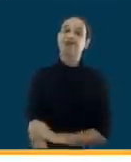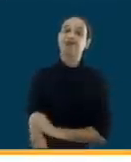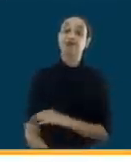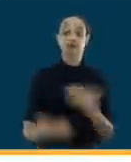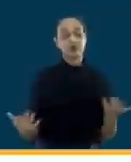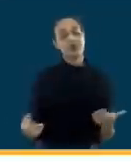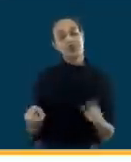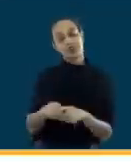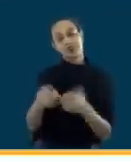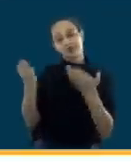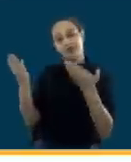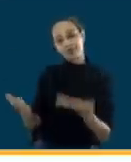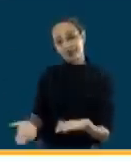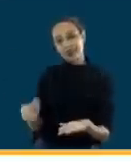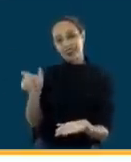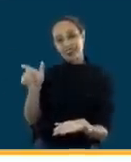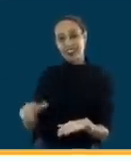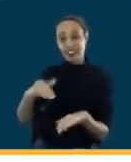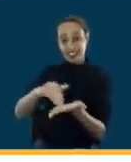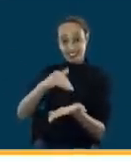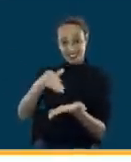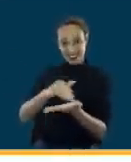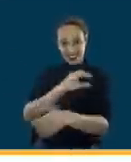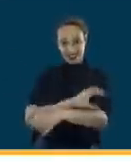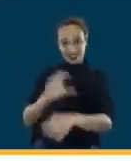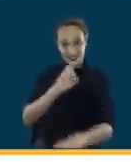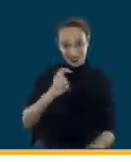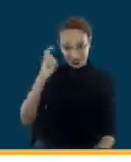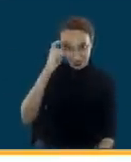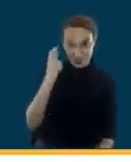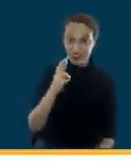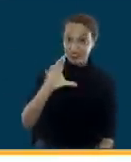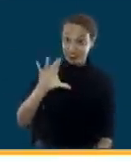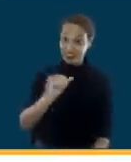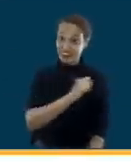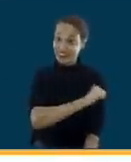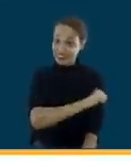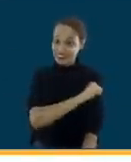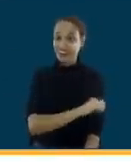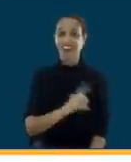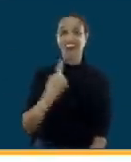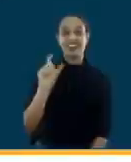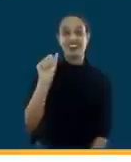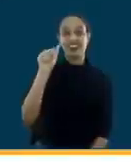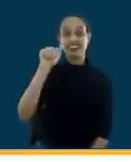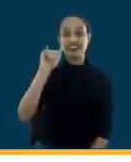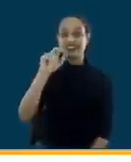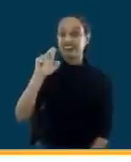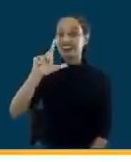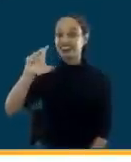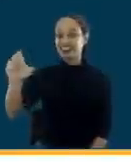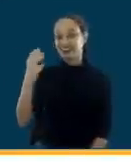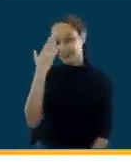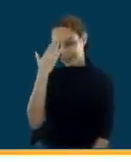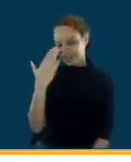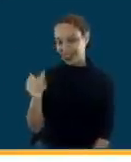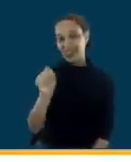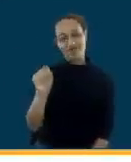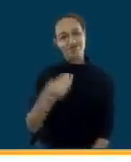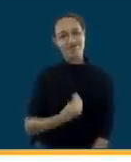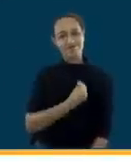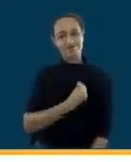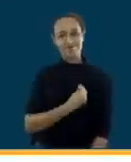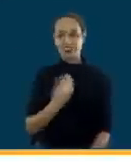e Economia Criativa do Estado do Rio de Janeiro, Daniele Barros. Muito obrigado, Daniele, por contar com a sua presença. Para nós, muito, muito nos